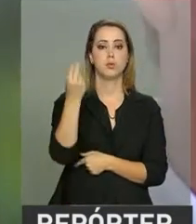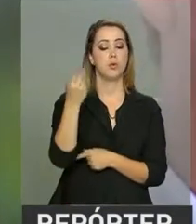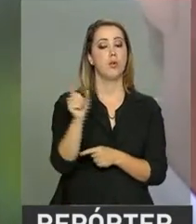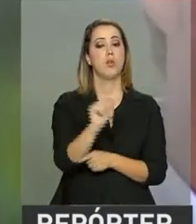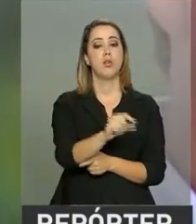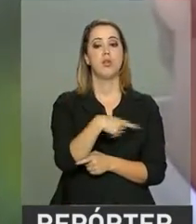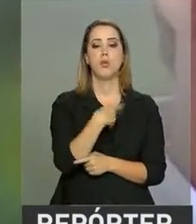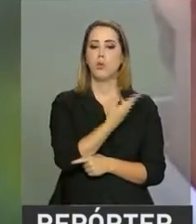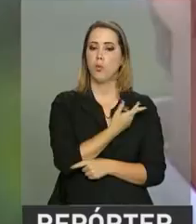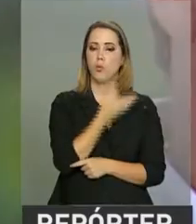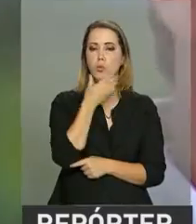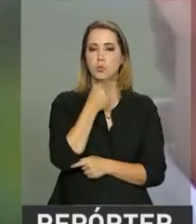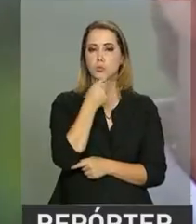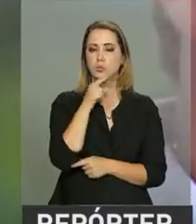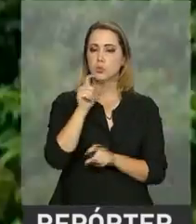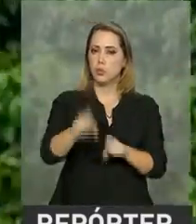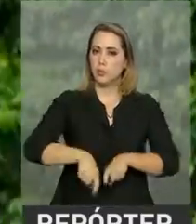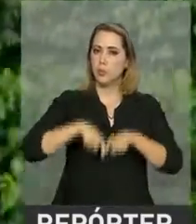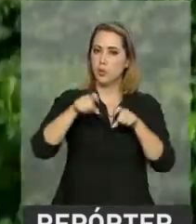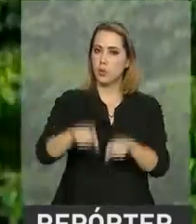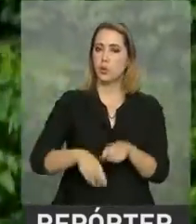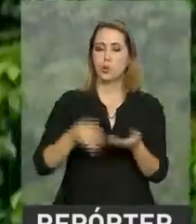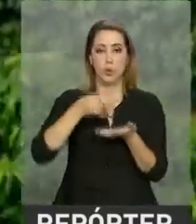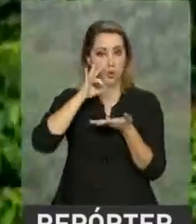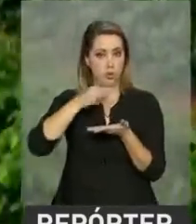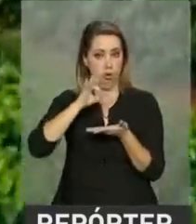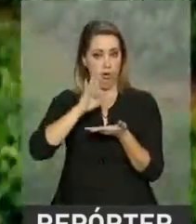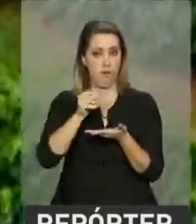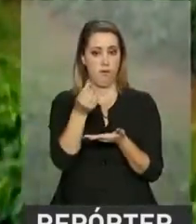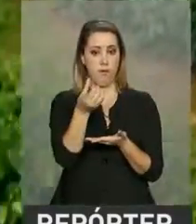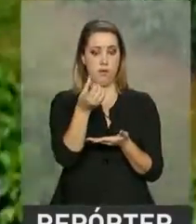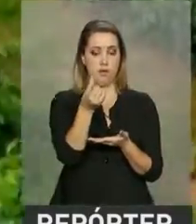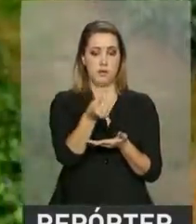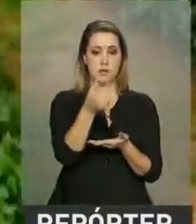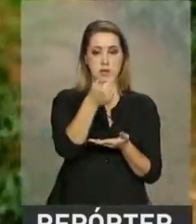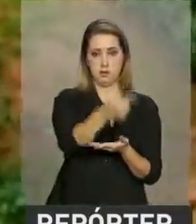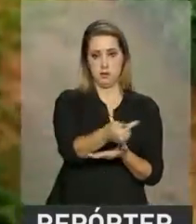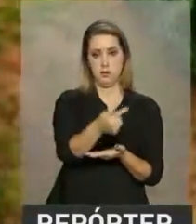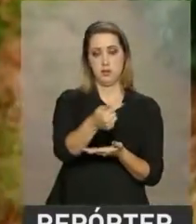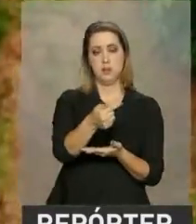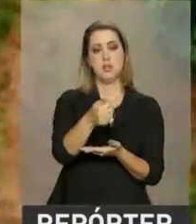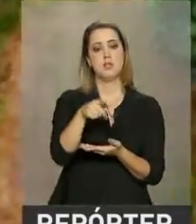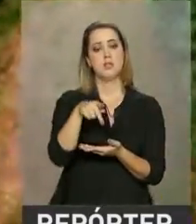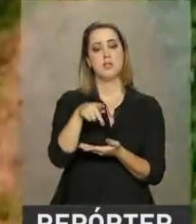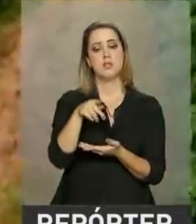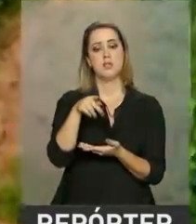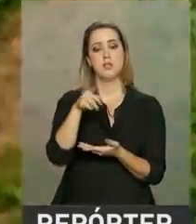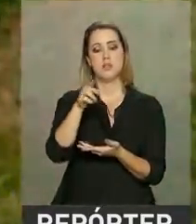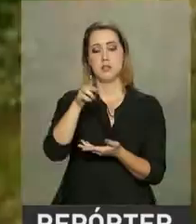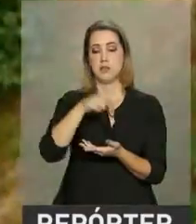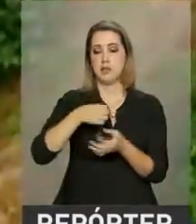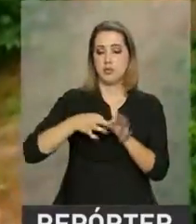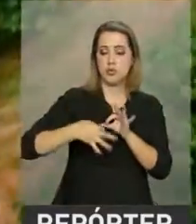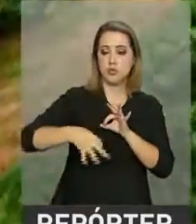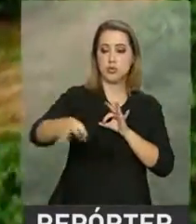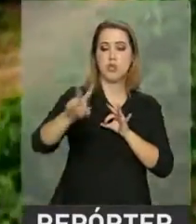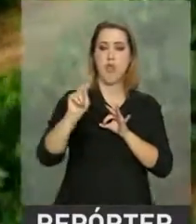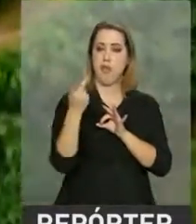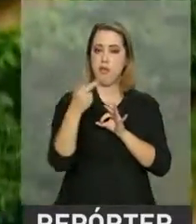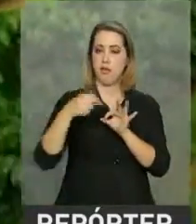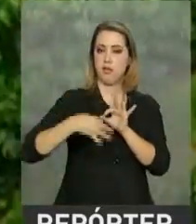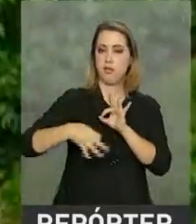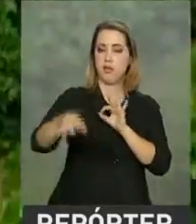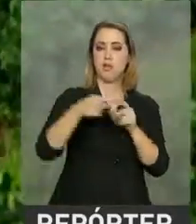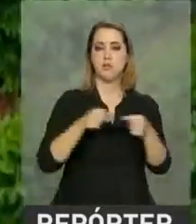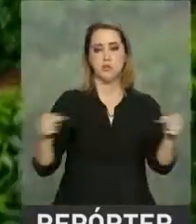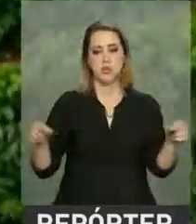pessoal faz o gosta, João né? Abrão. Tem O muita produtor de gente, né? café tem 67 hectares em Altinópolis, no interior do estado de São Paulo. A produção chegou